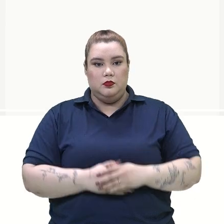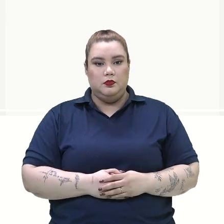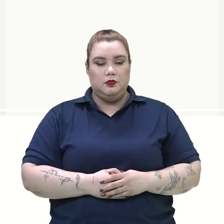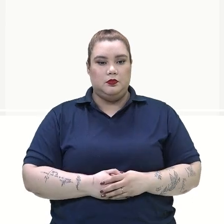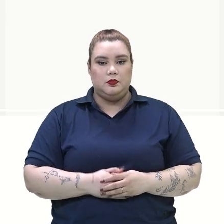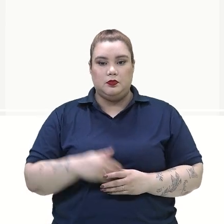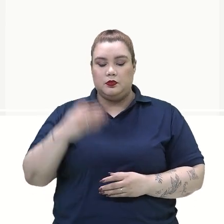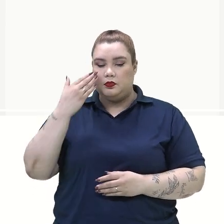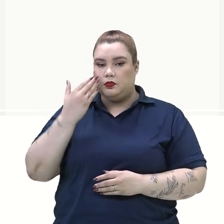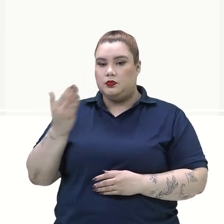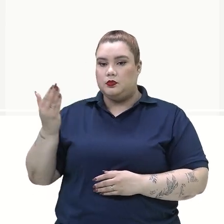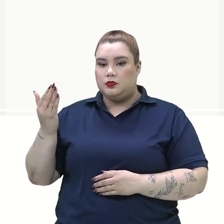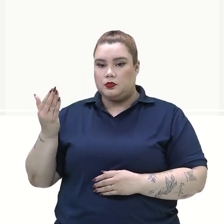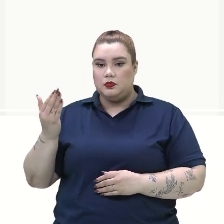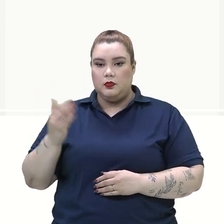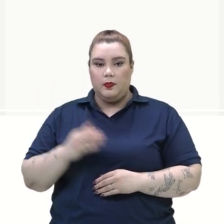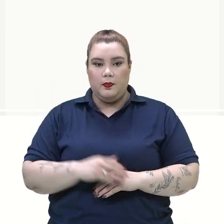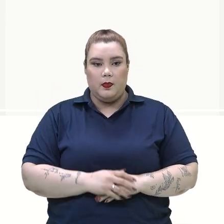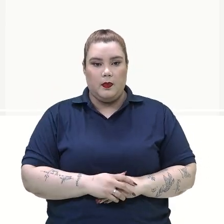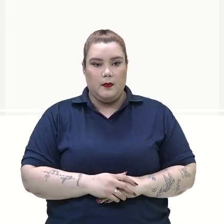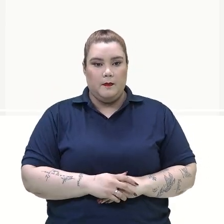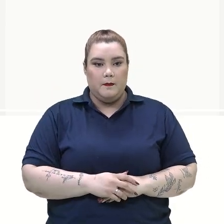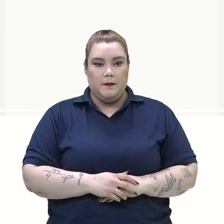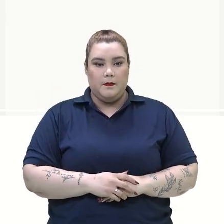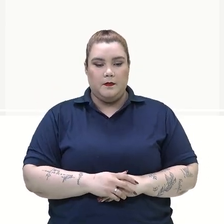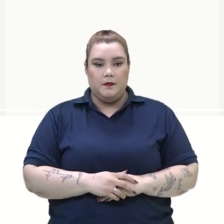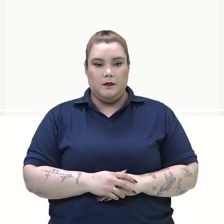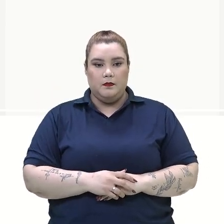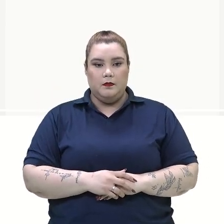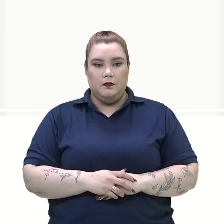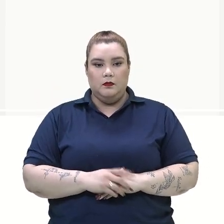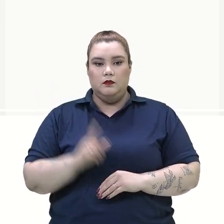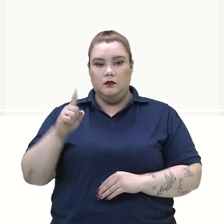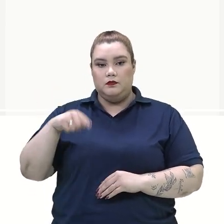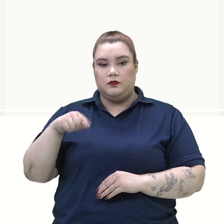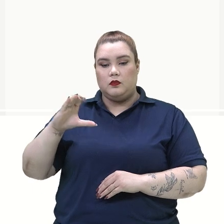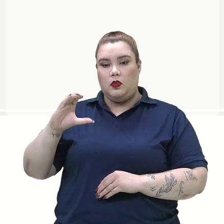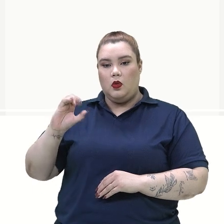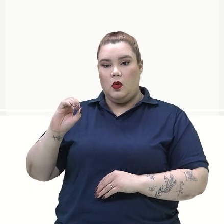Esse 3/4 negativo é o